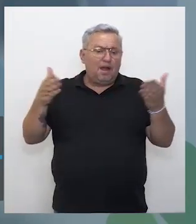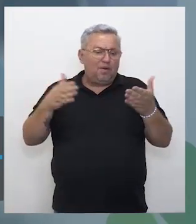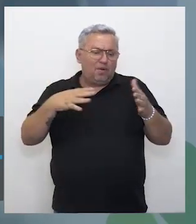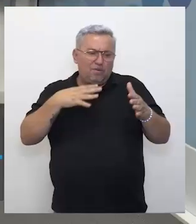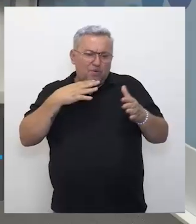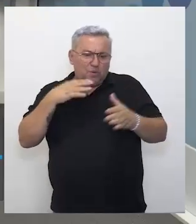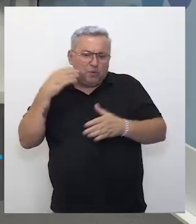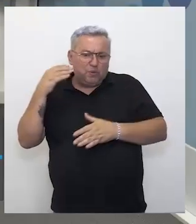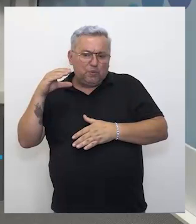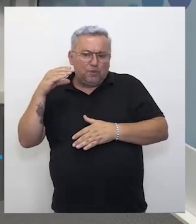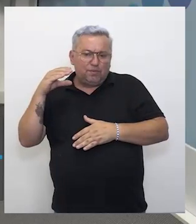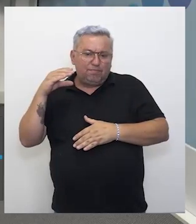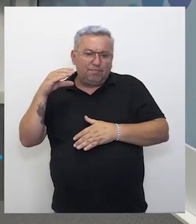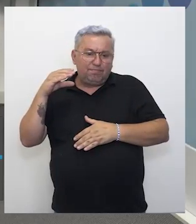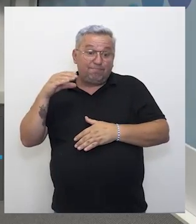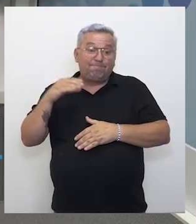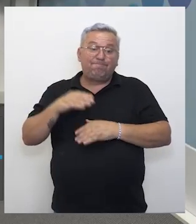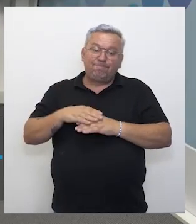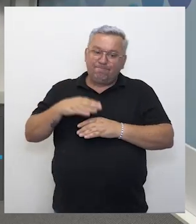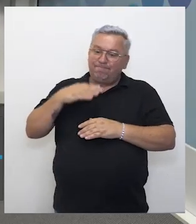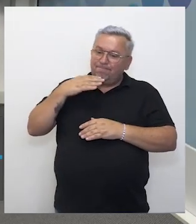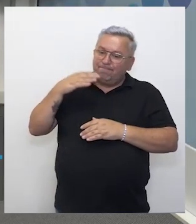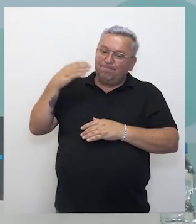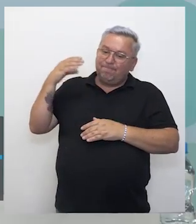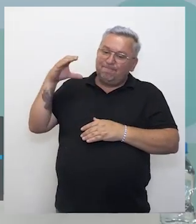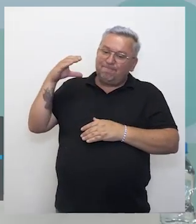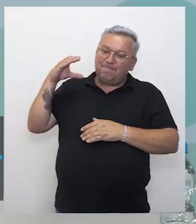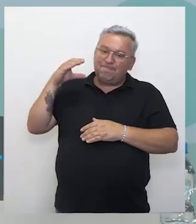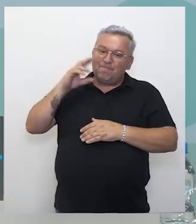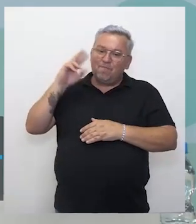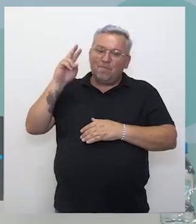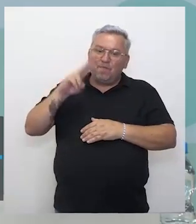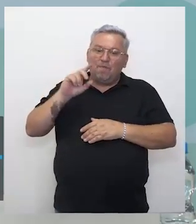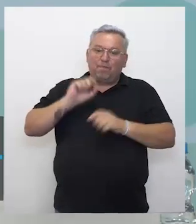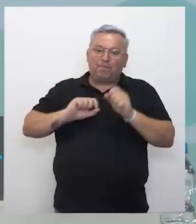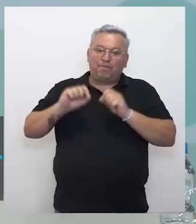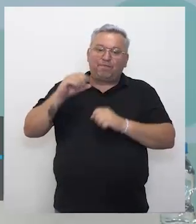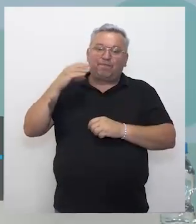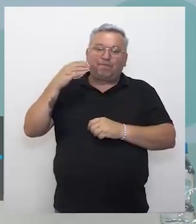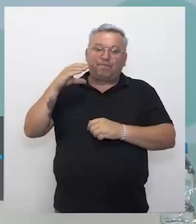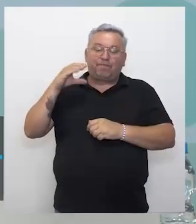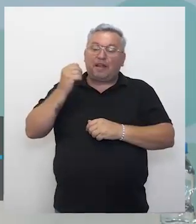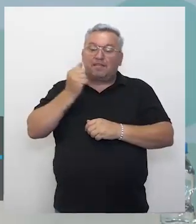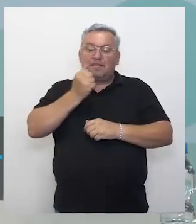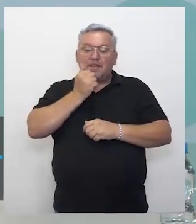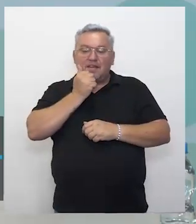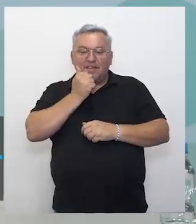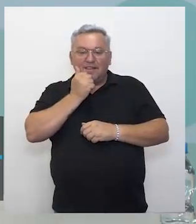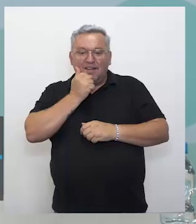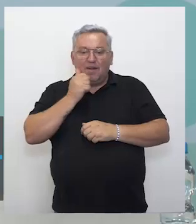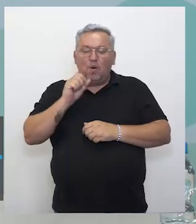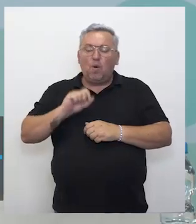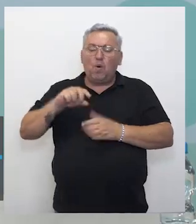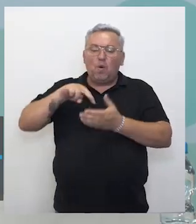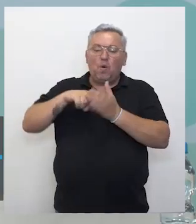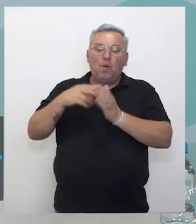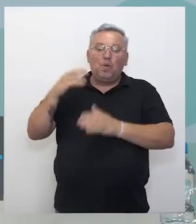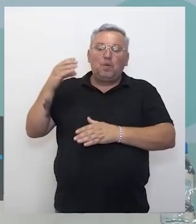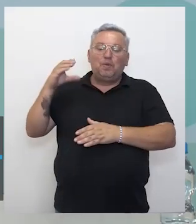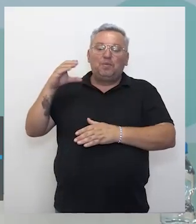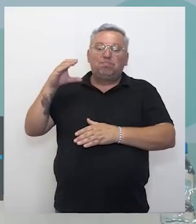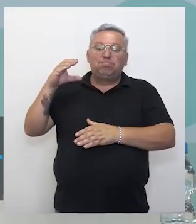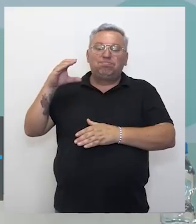conhecimento científico? Conhecimento científico, a gente já liga o próprio nome, é o quê? Ciência. Então, o que é a ciência, né? Uma